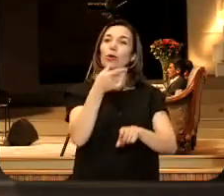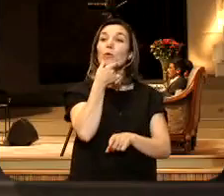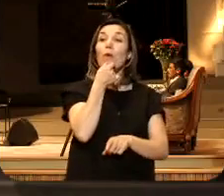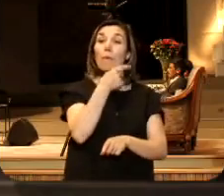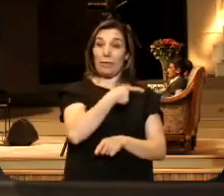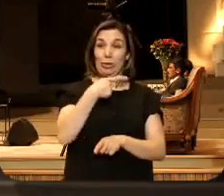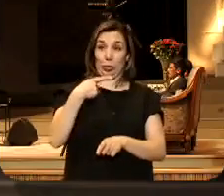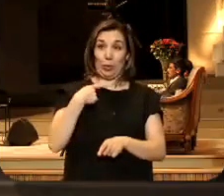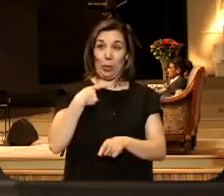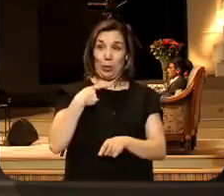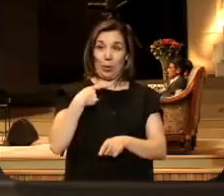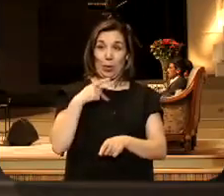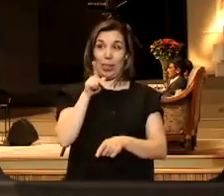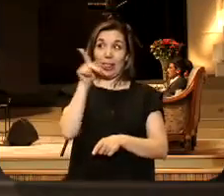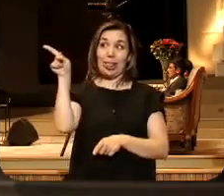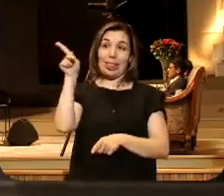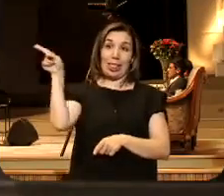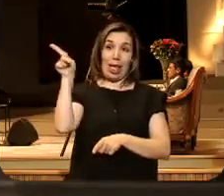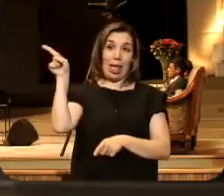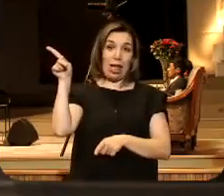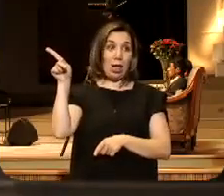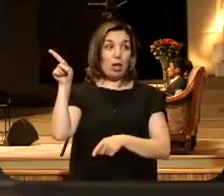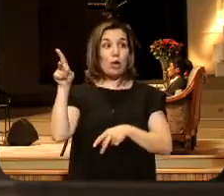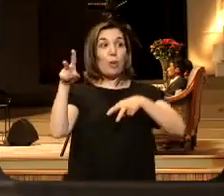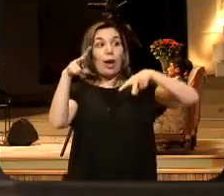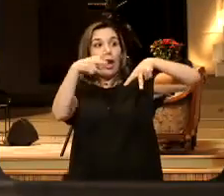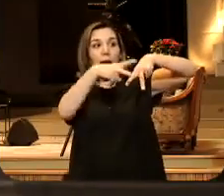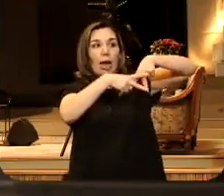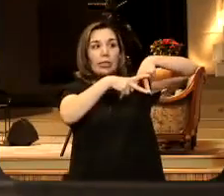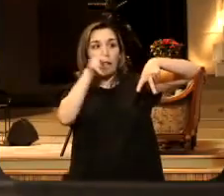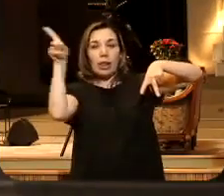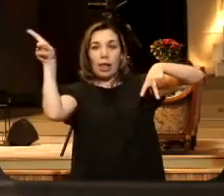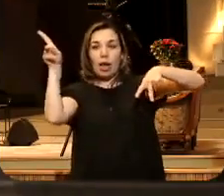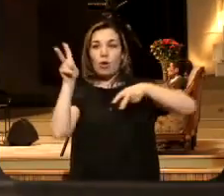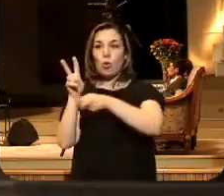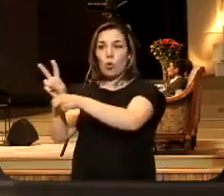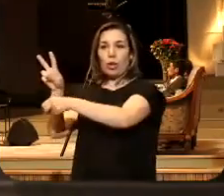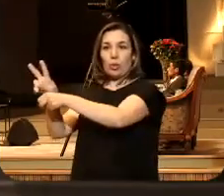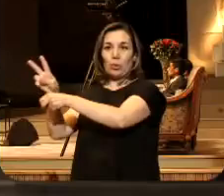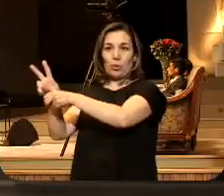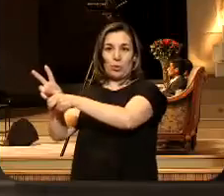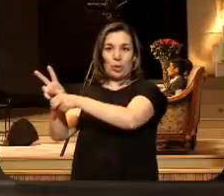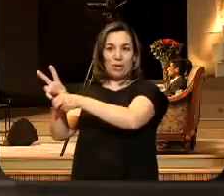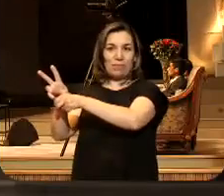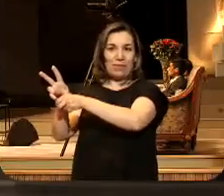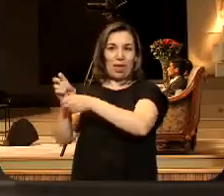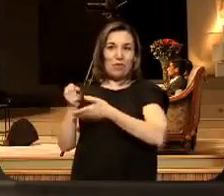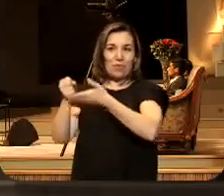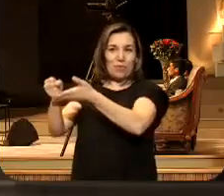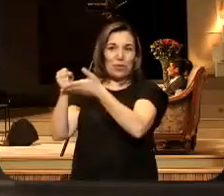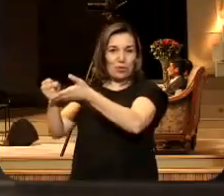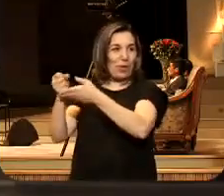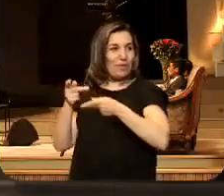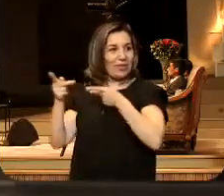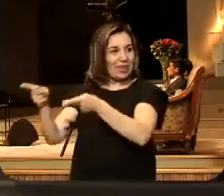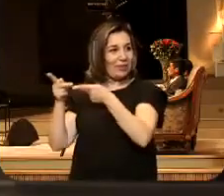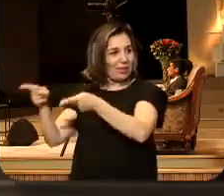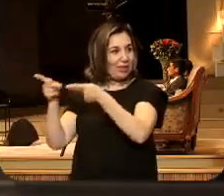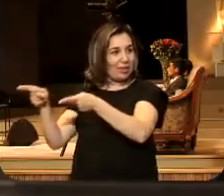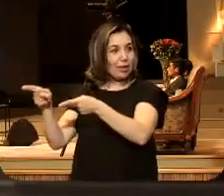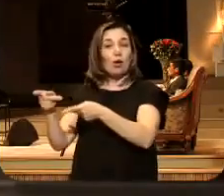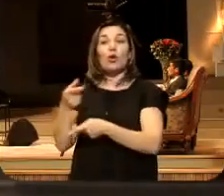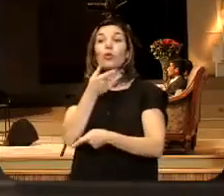trabalho de assistência espiritual com um preso da Lava Jato. E esta pessoa tem conhecido